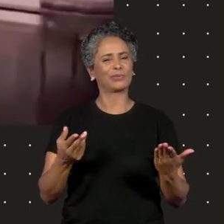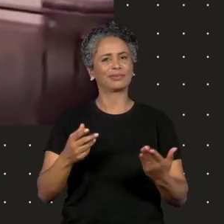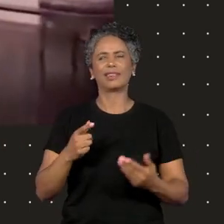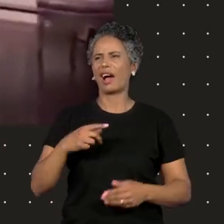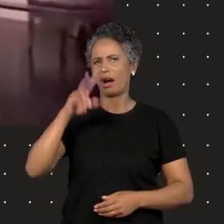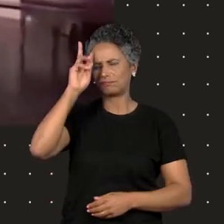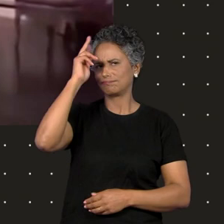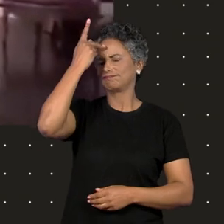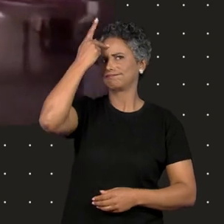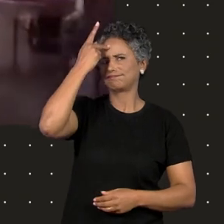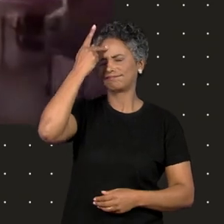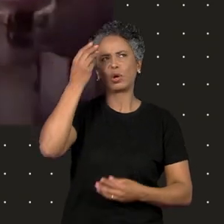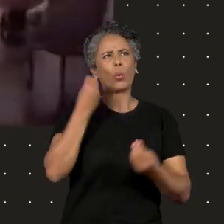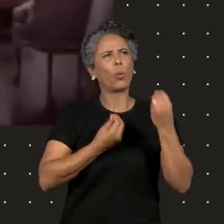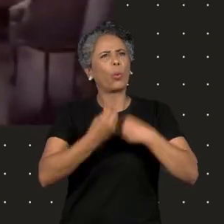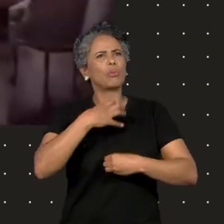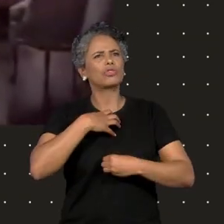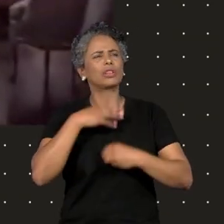vira a cabeça, vira a cabeça.